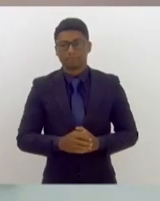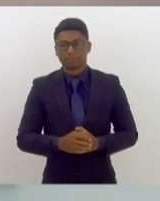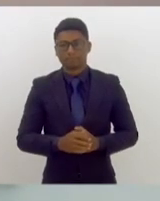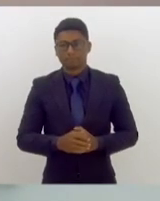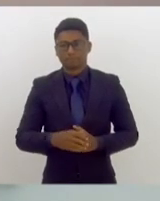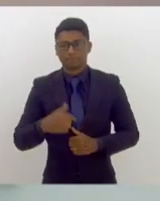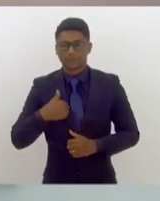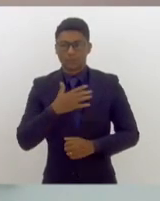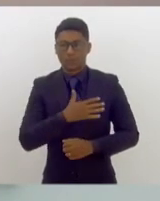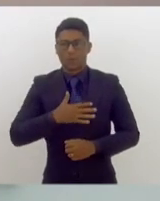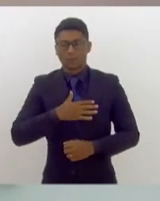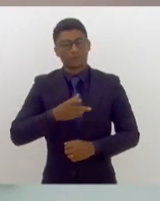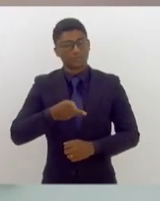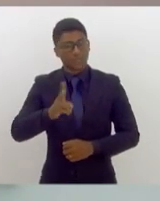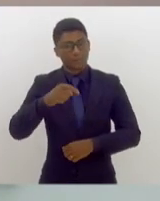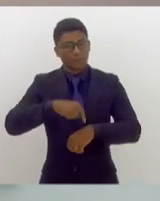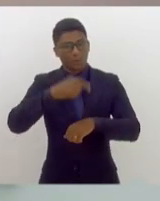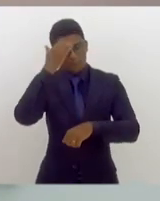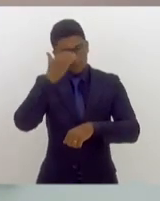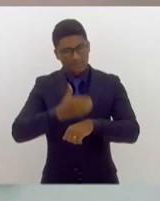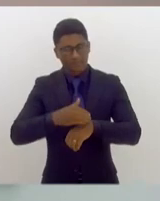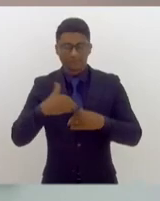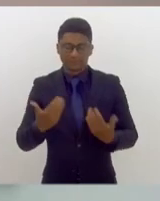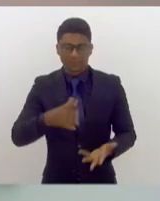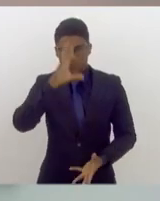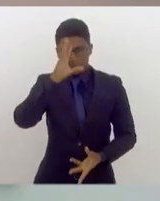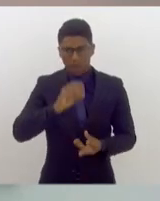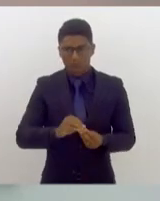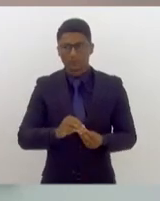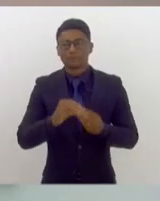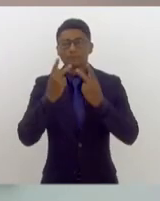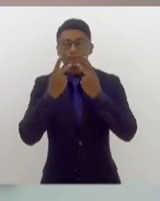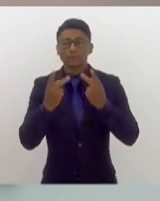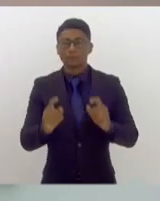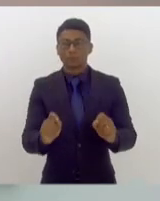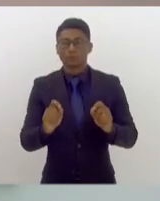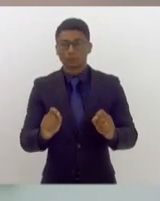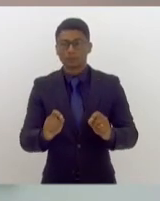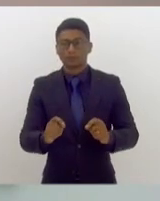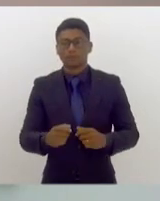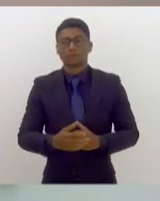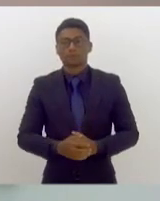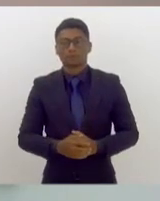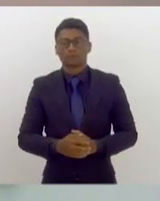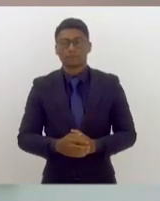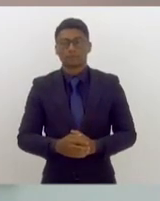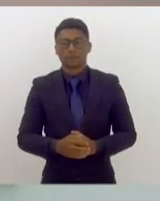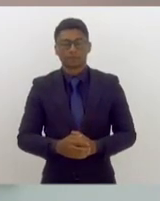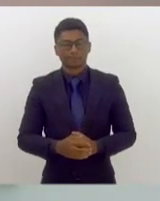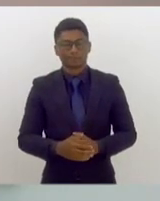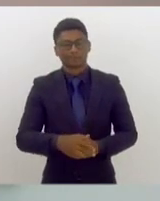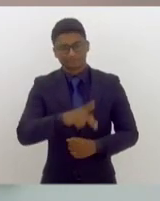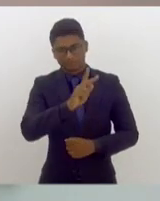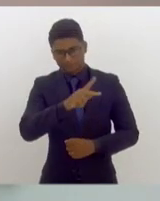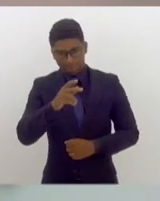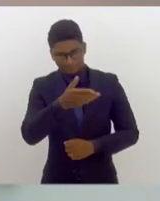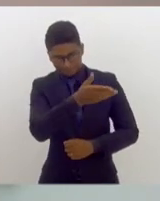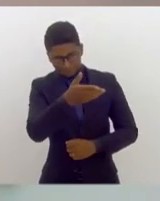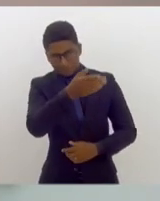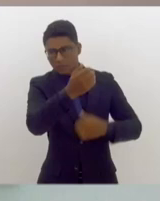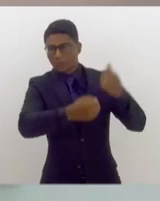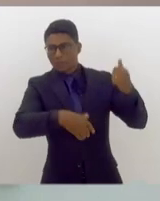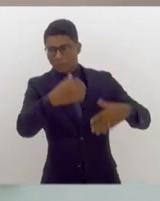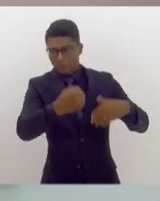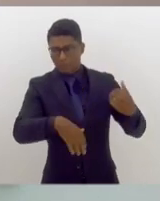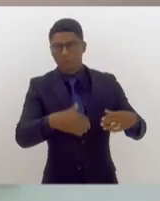cumprir aqui o horário, eu acho que não podemos deixar, tanto na fala dos professores que já se